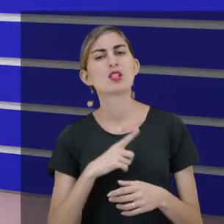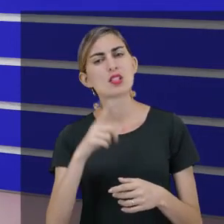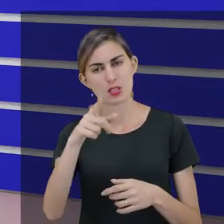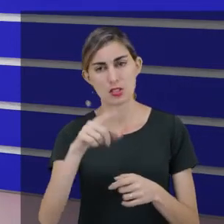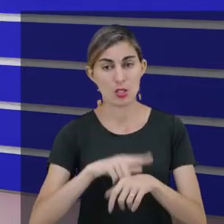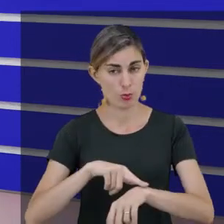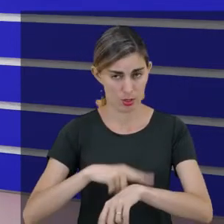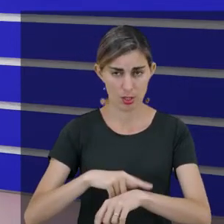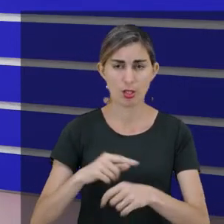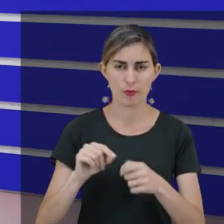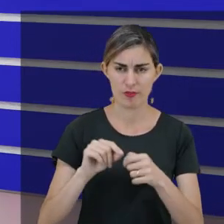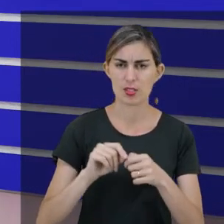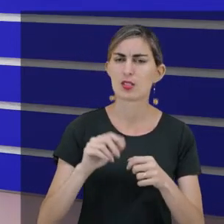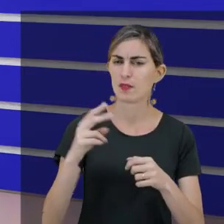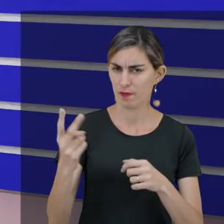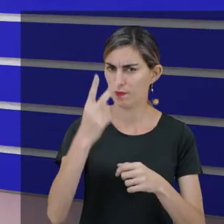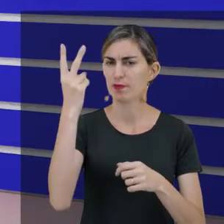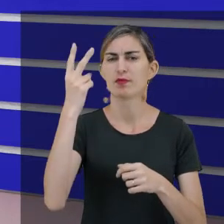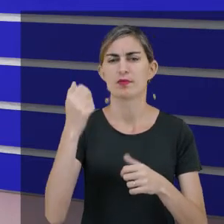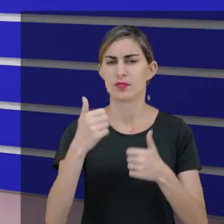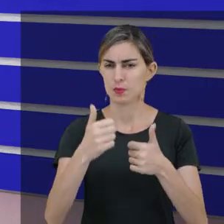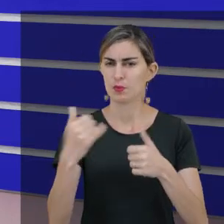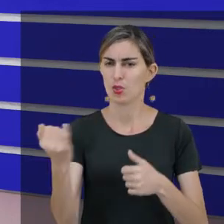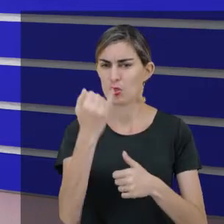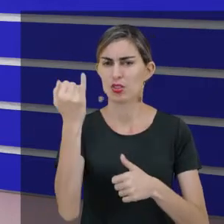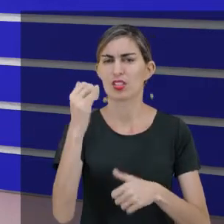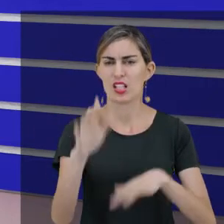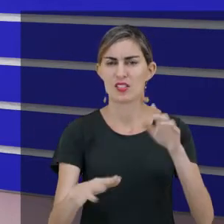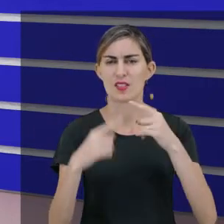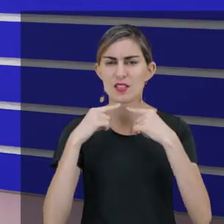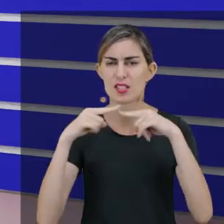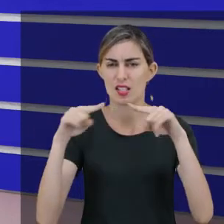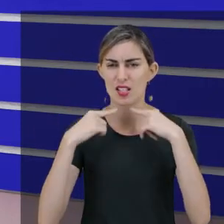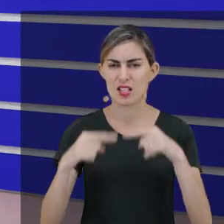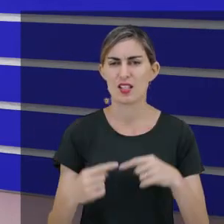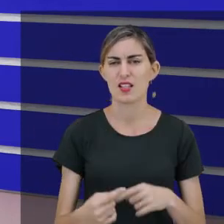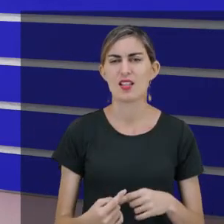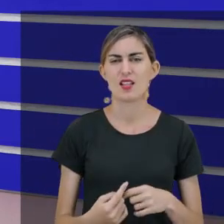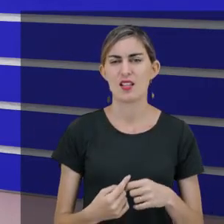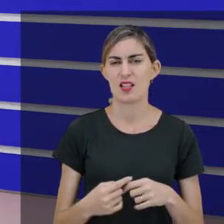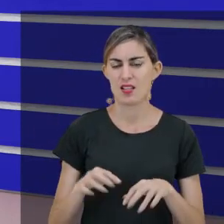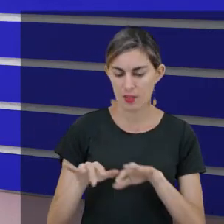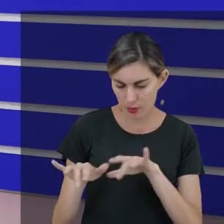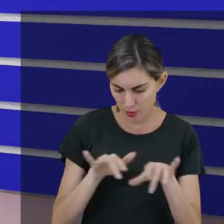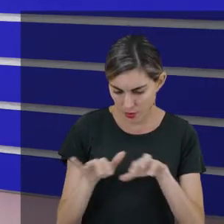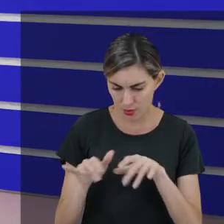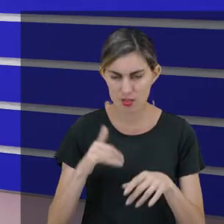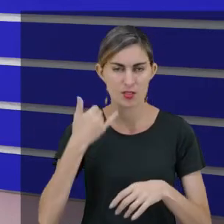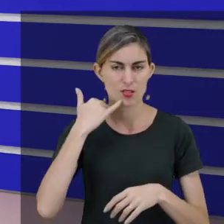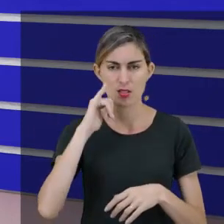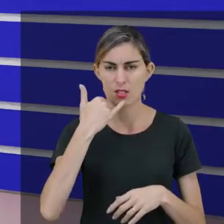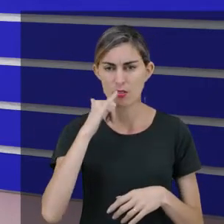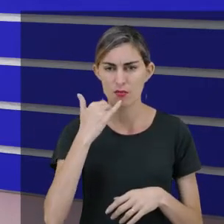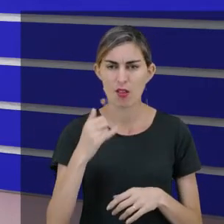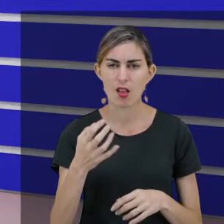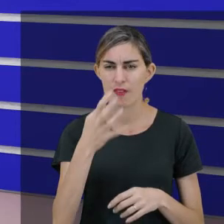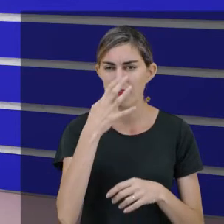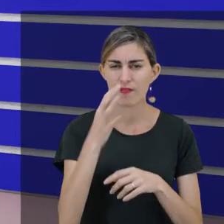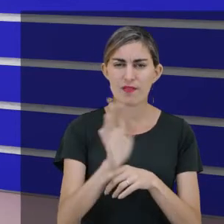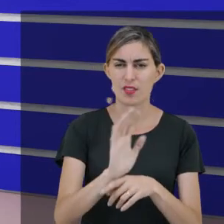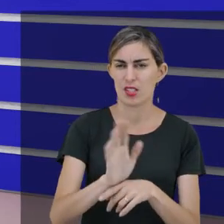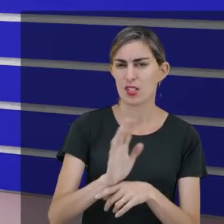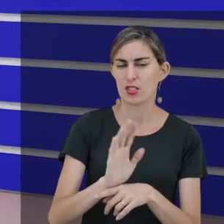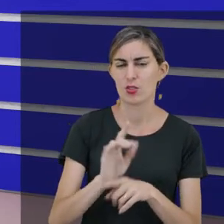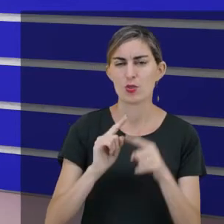do seu tempo. Então, às vezes você está sendo criticado porque está aí na frente de um micro, está na frente de um celular, está assistindo esse